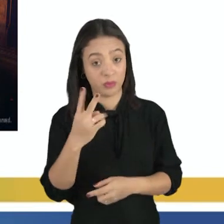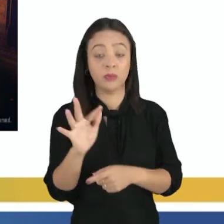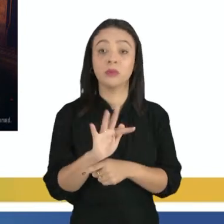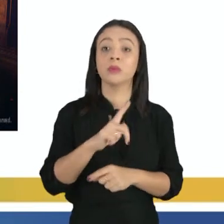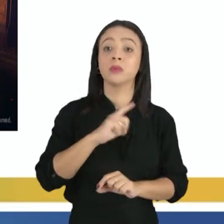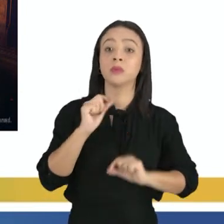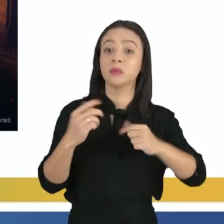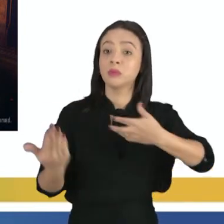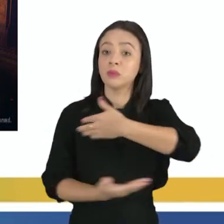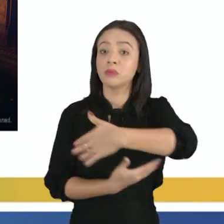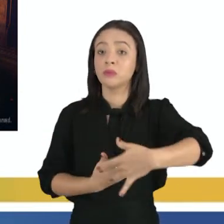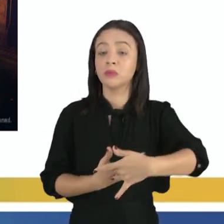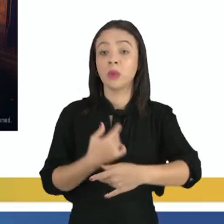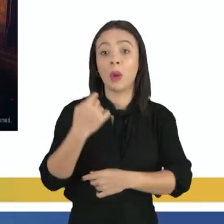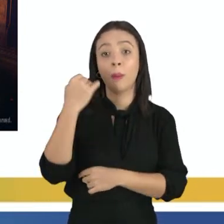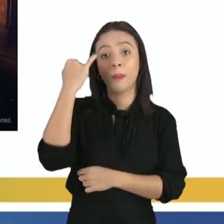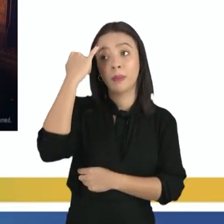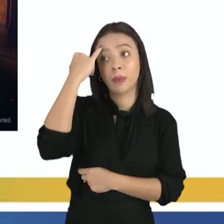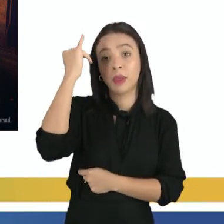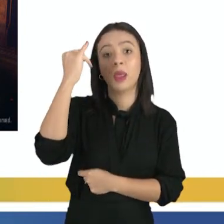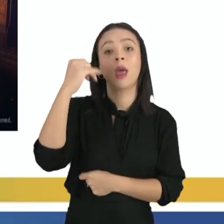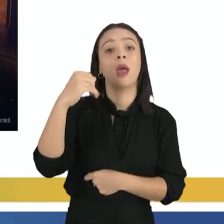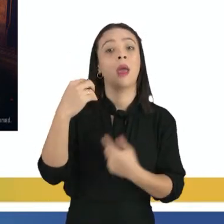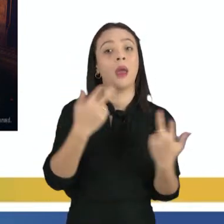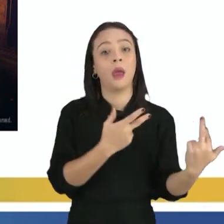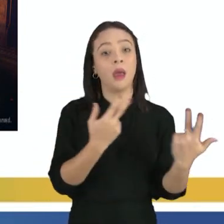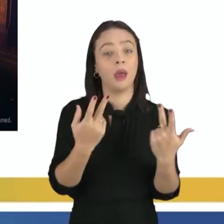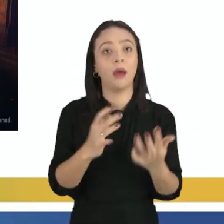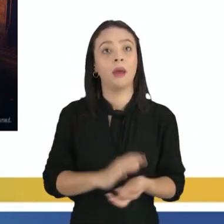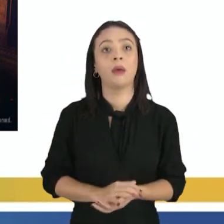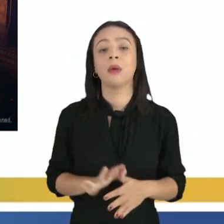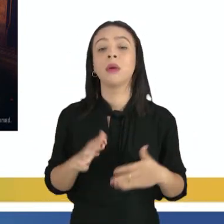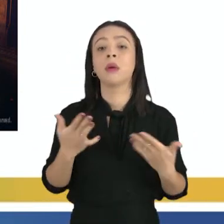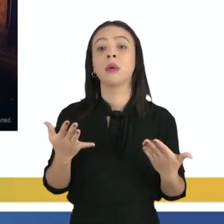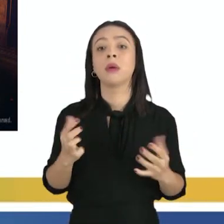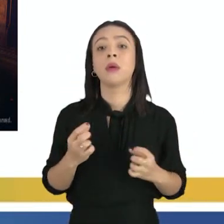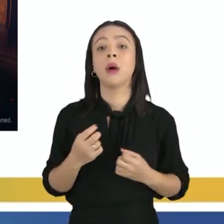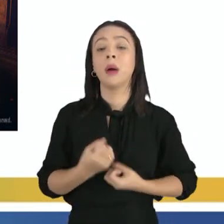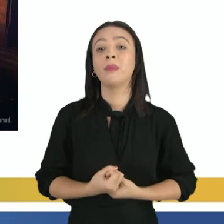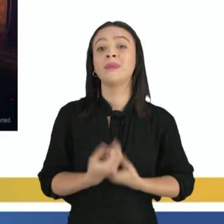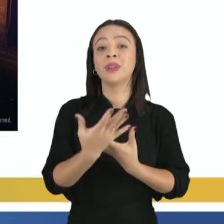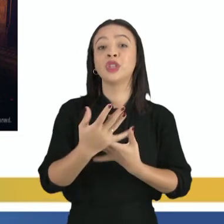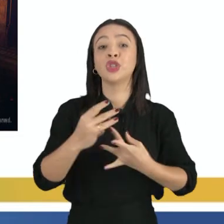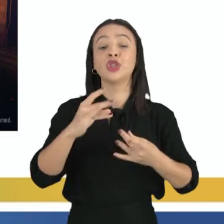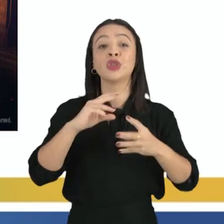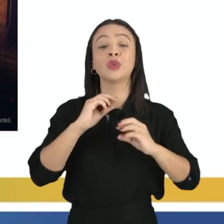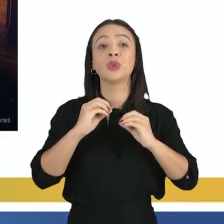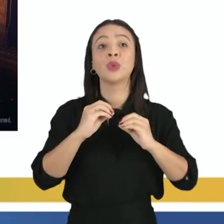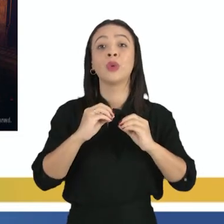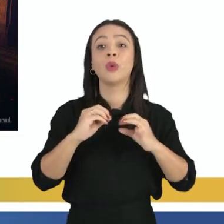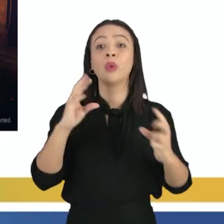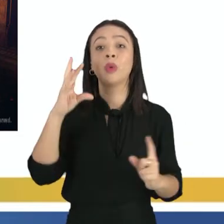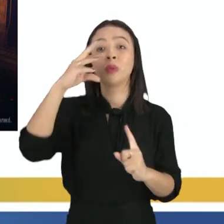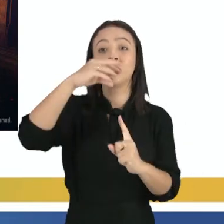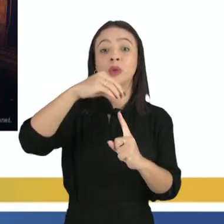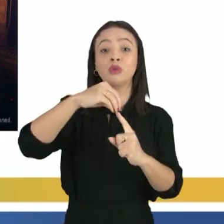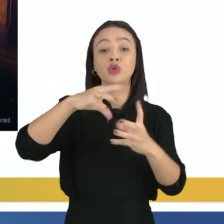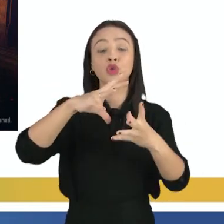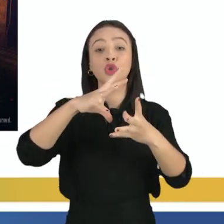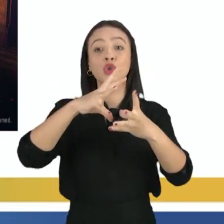têm em comum a mesma ideologia. Qual era a ideologia do Thanos? É exterminar metade da raça